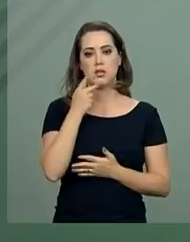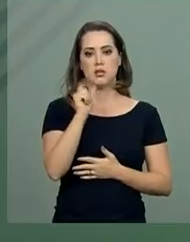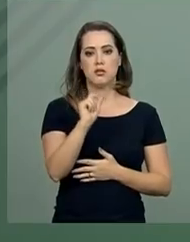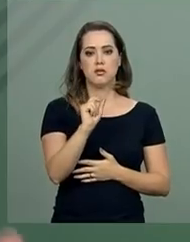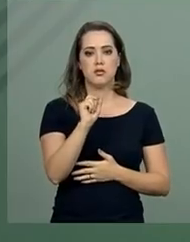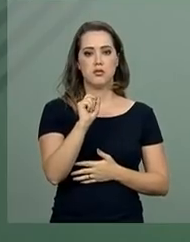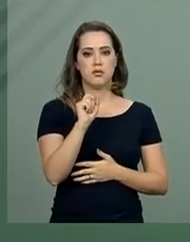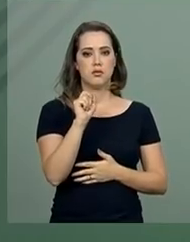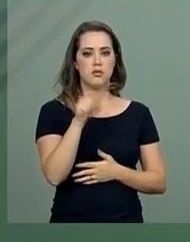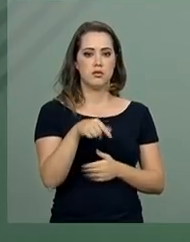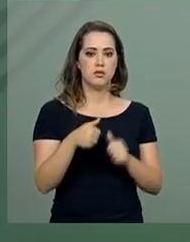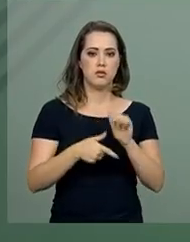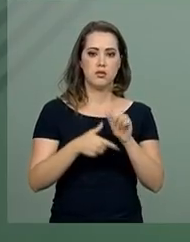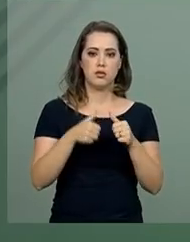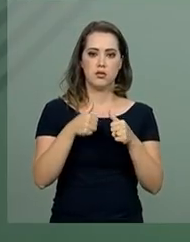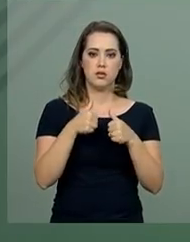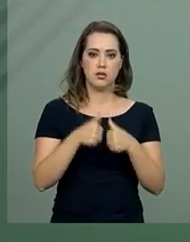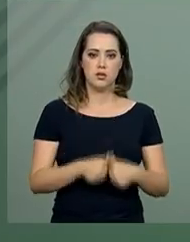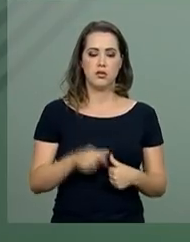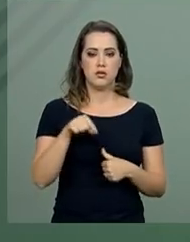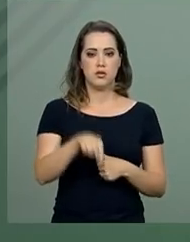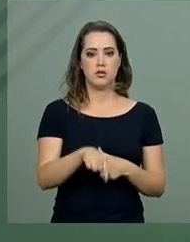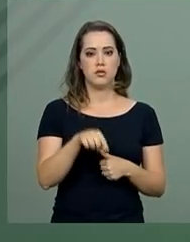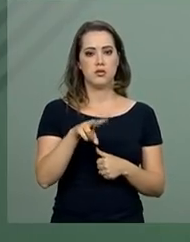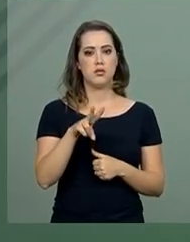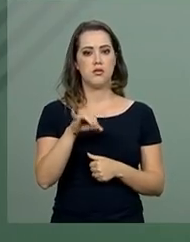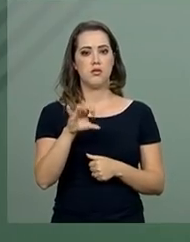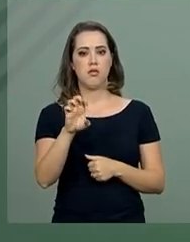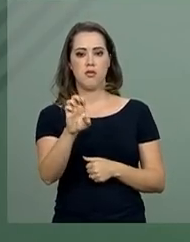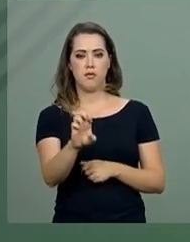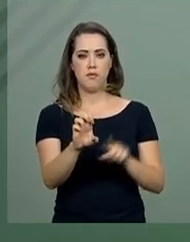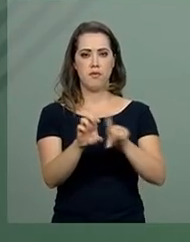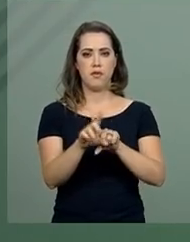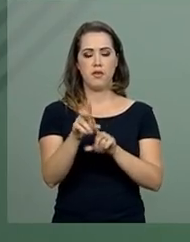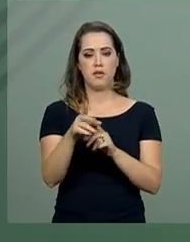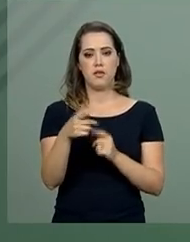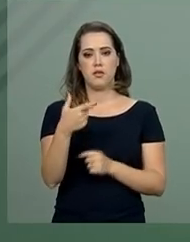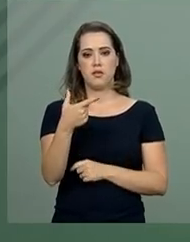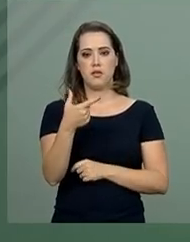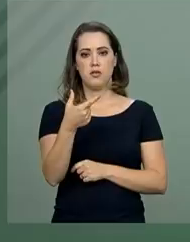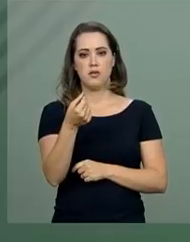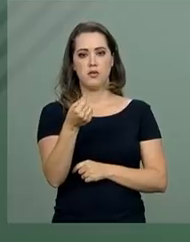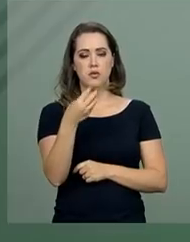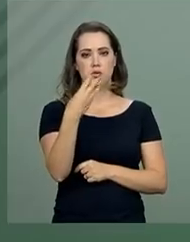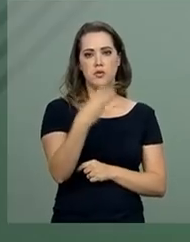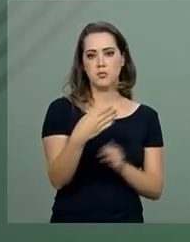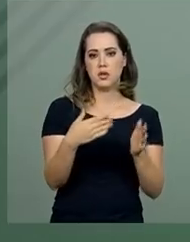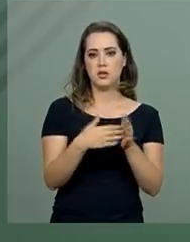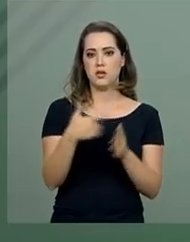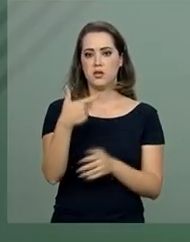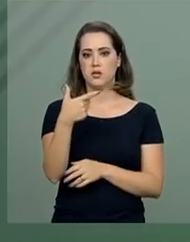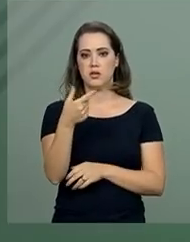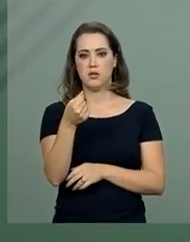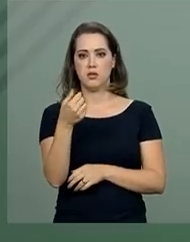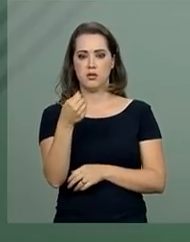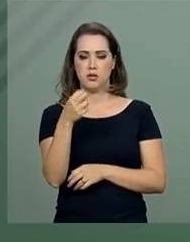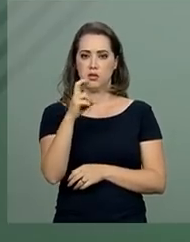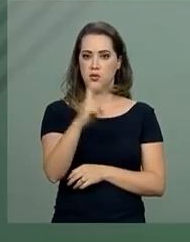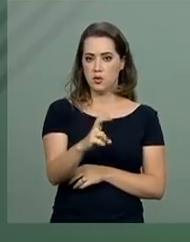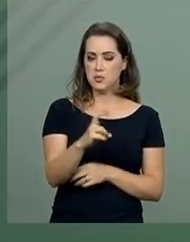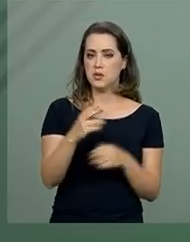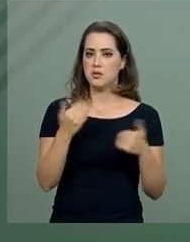eu estive aqui na subchefia para assuntos jurídicos de 2003 a 2005 e tenho grandes amigos aqui